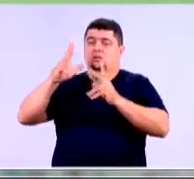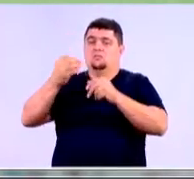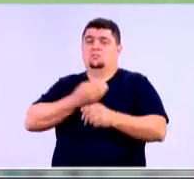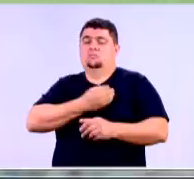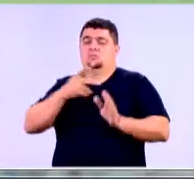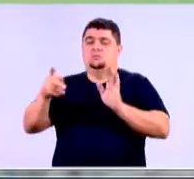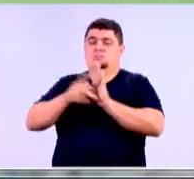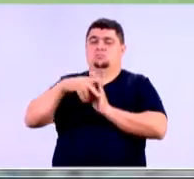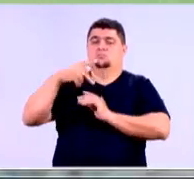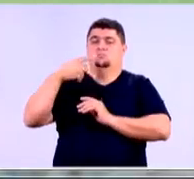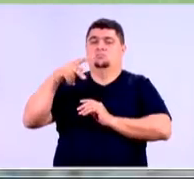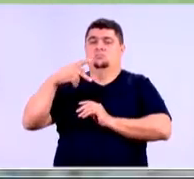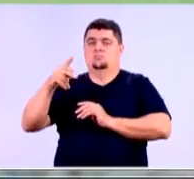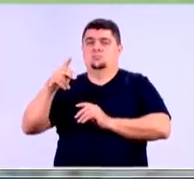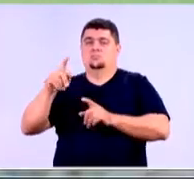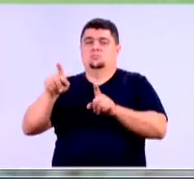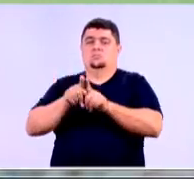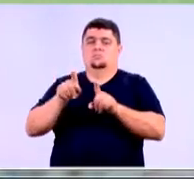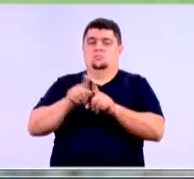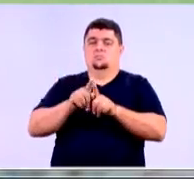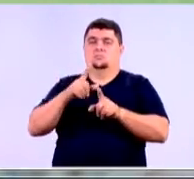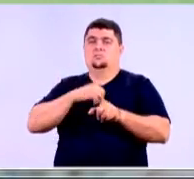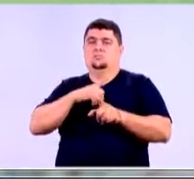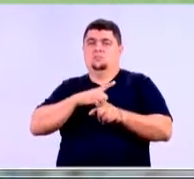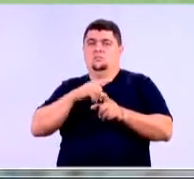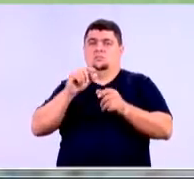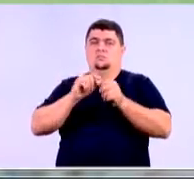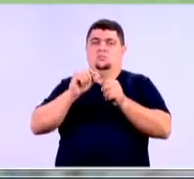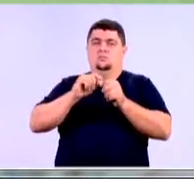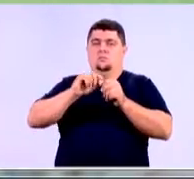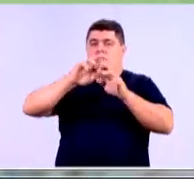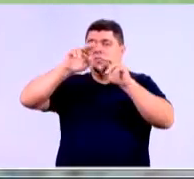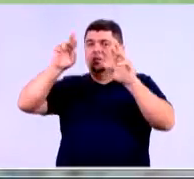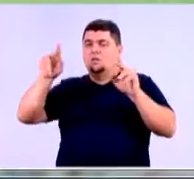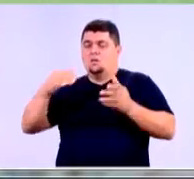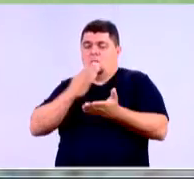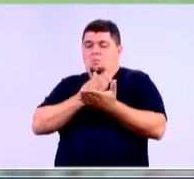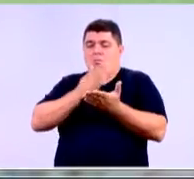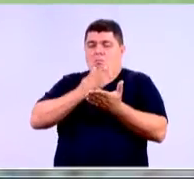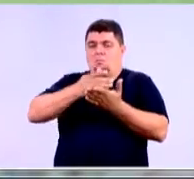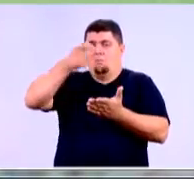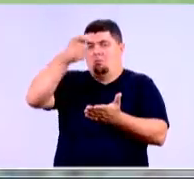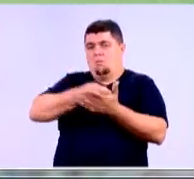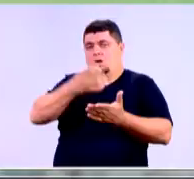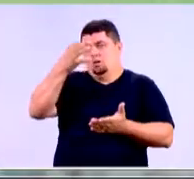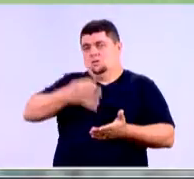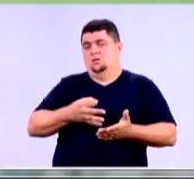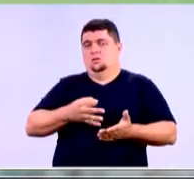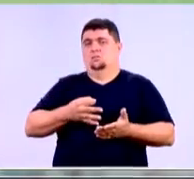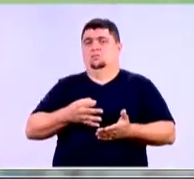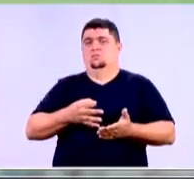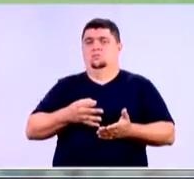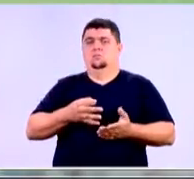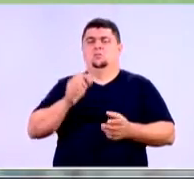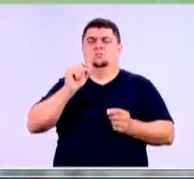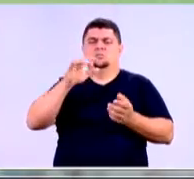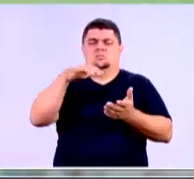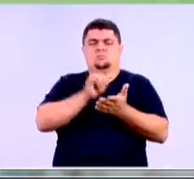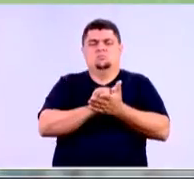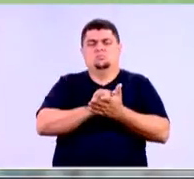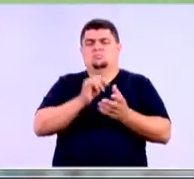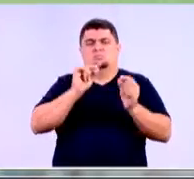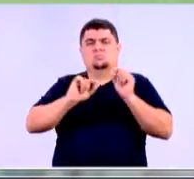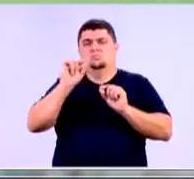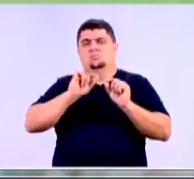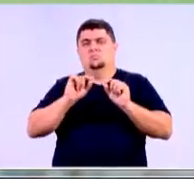dos clientes de pagar as prestações geradas pela venda a prazo. O que seria essa ficha cadastral, professor?